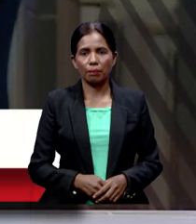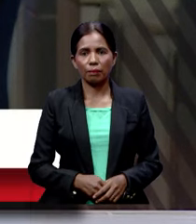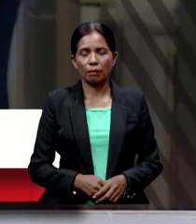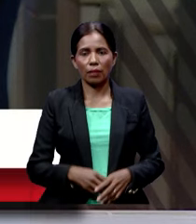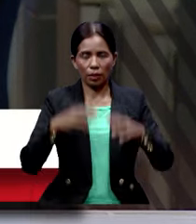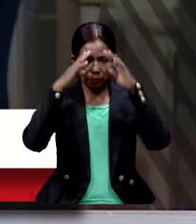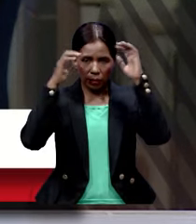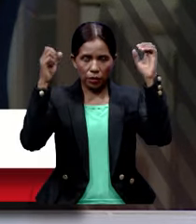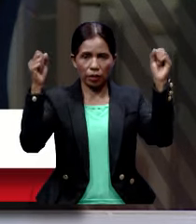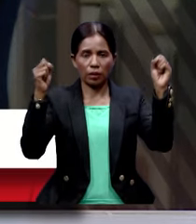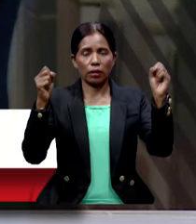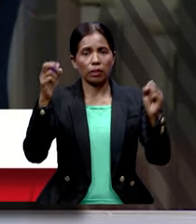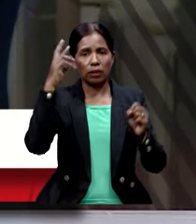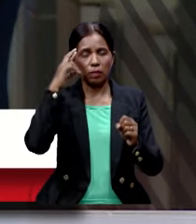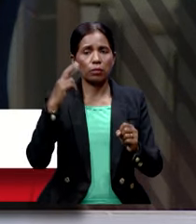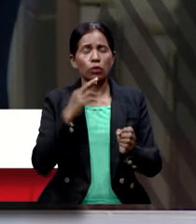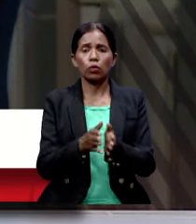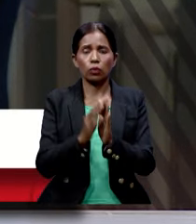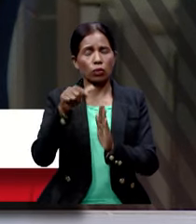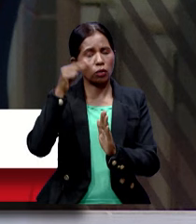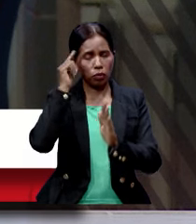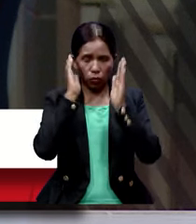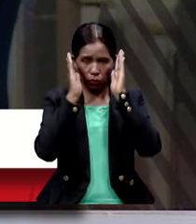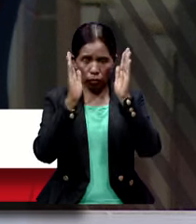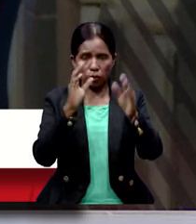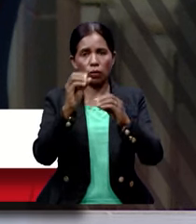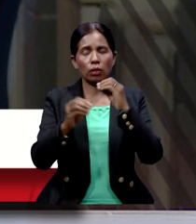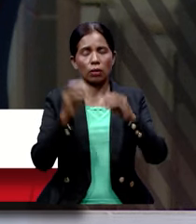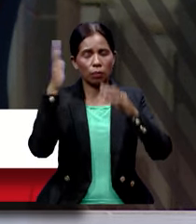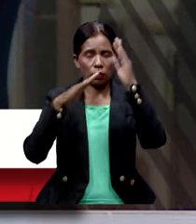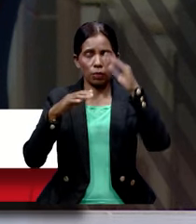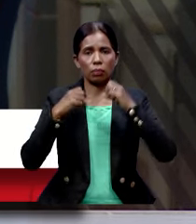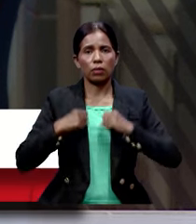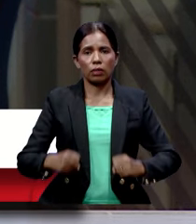Presidente da República, o seu governo dá atenção para o problema do setor saúde.